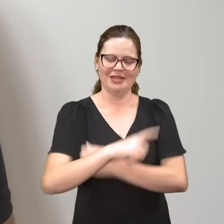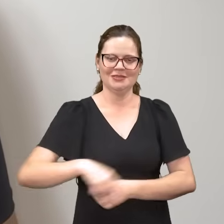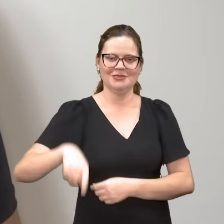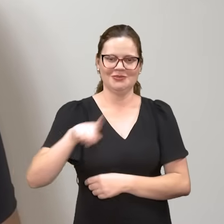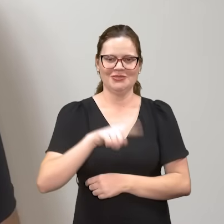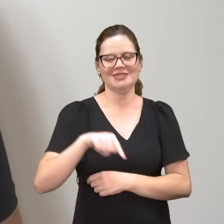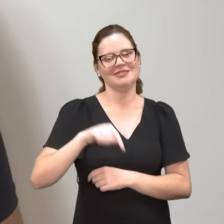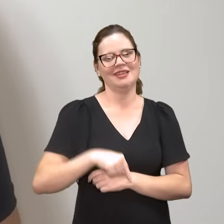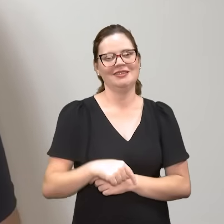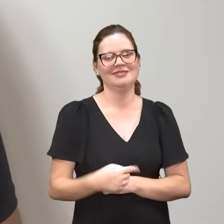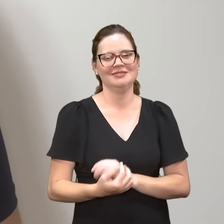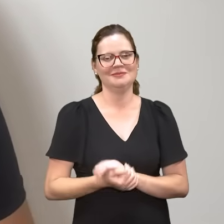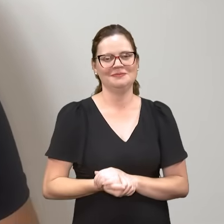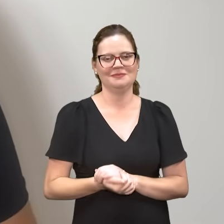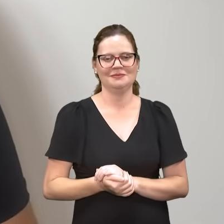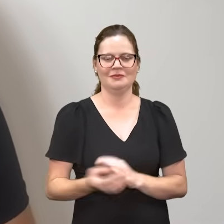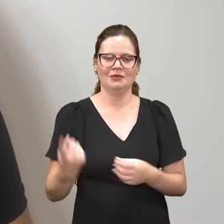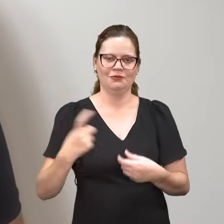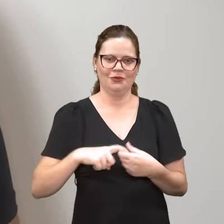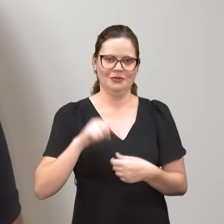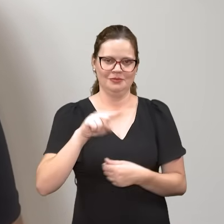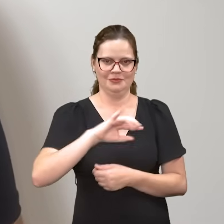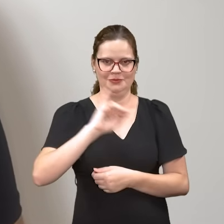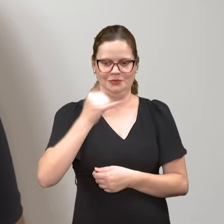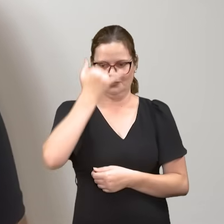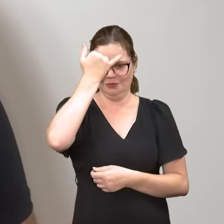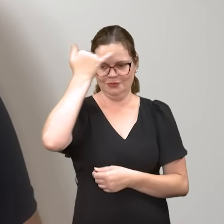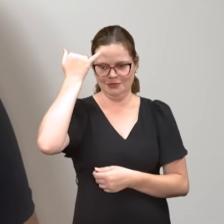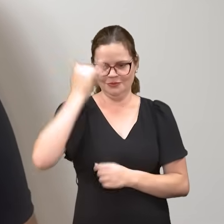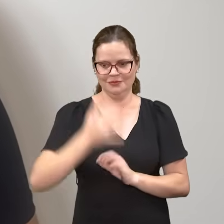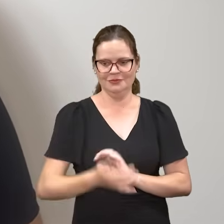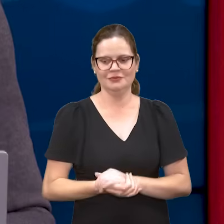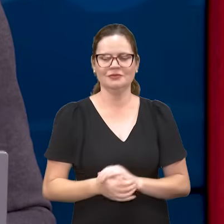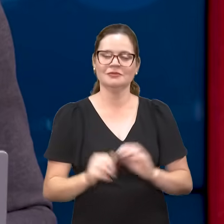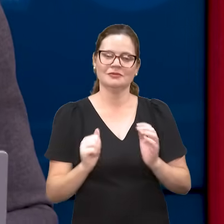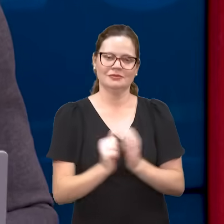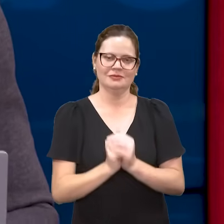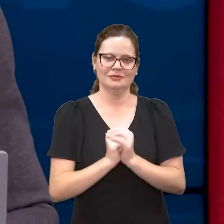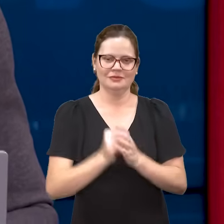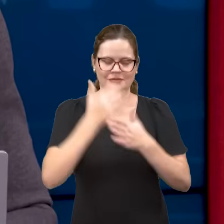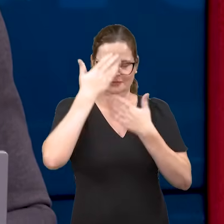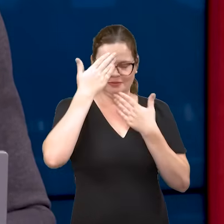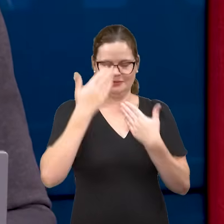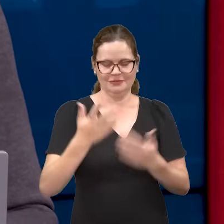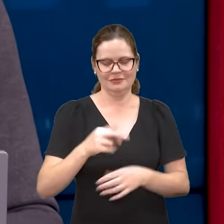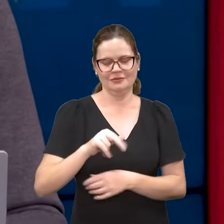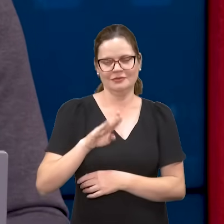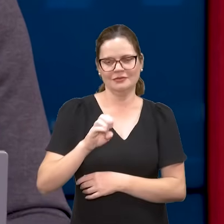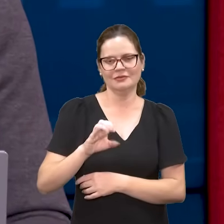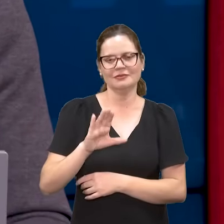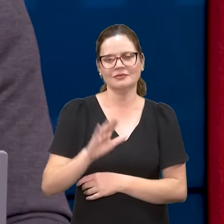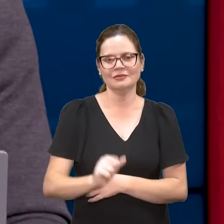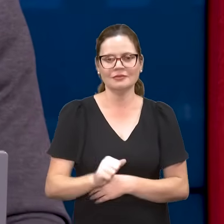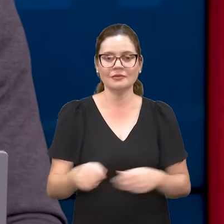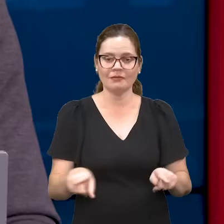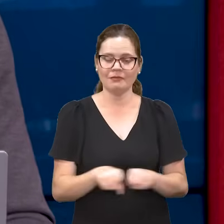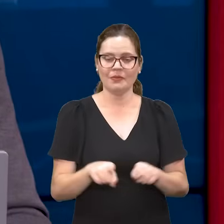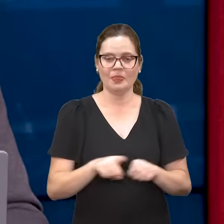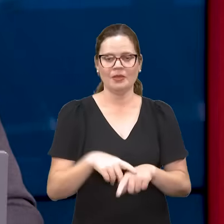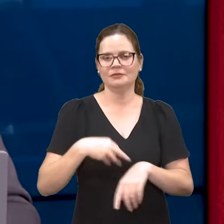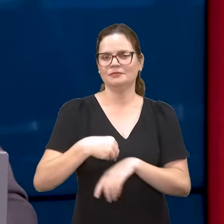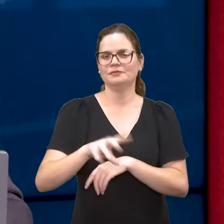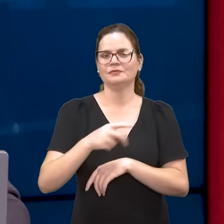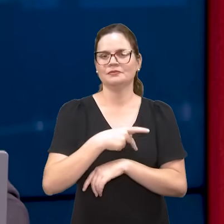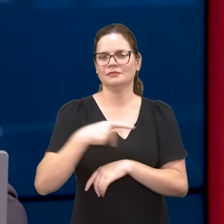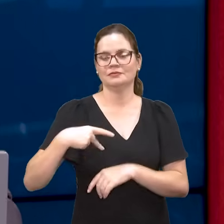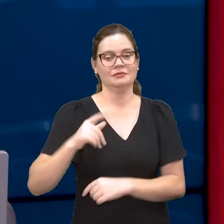das igrejas da Europa Ocidental e voltamos com você no estúdio, Jorge. Amém. Obrigado, Rebeca. Nós queremos deixar também